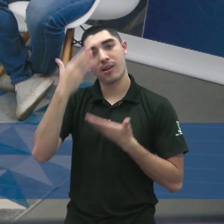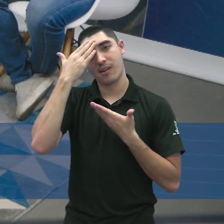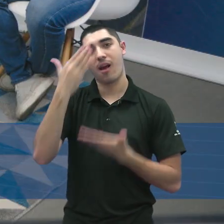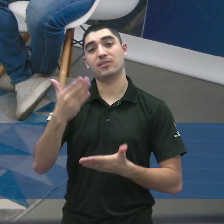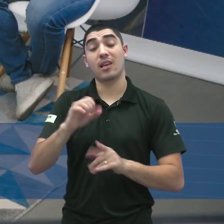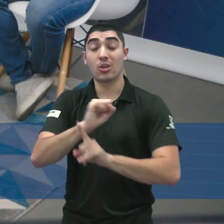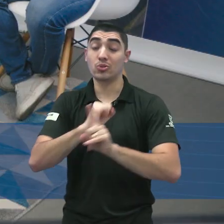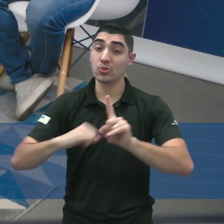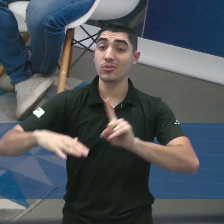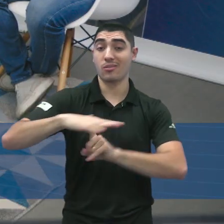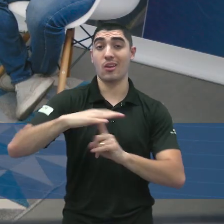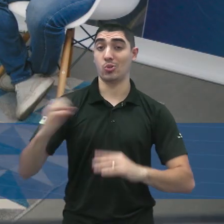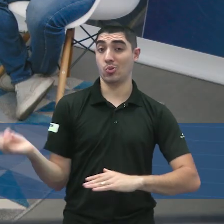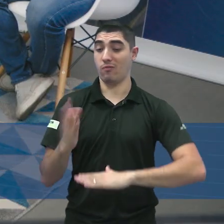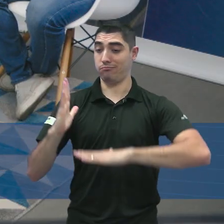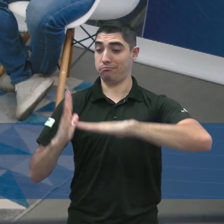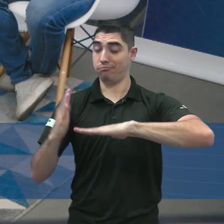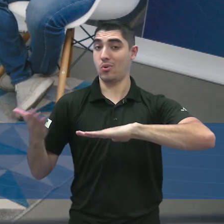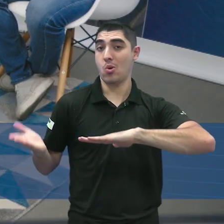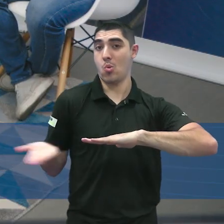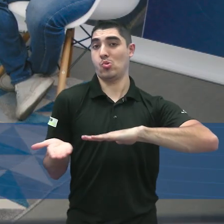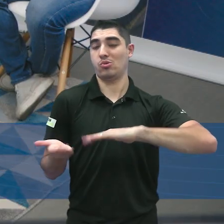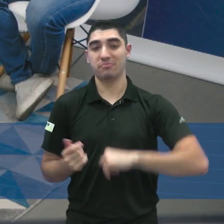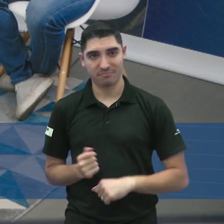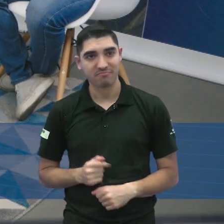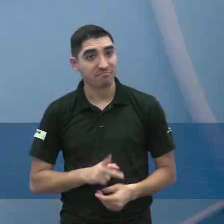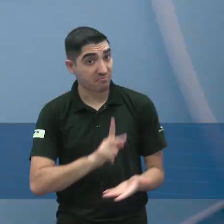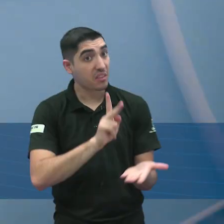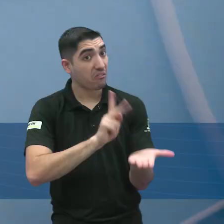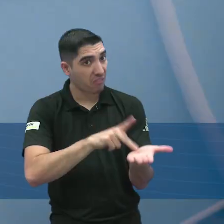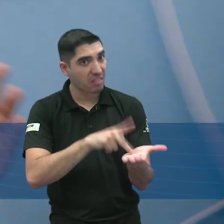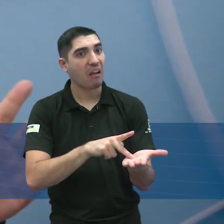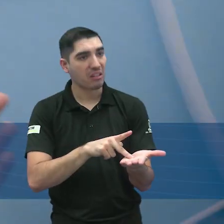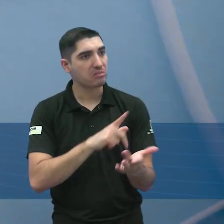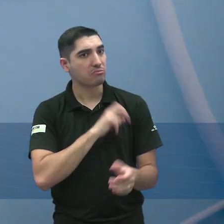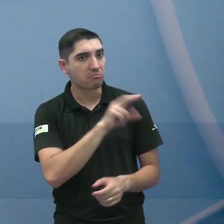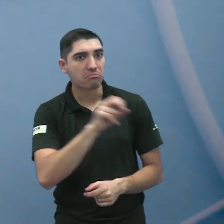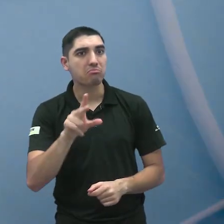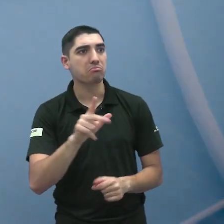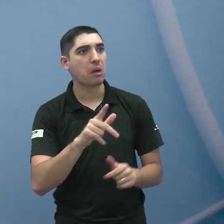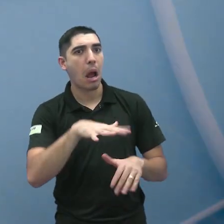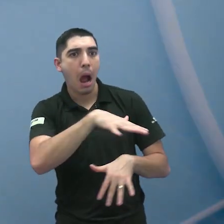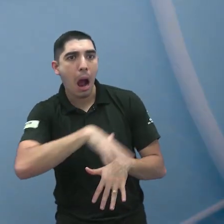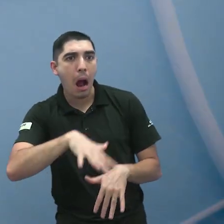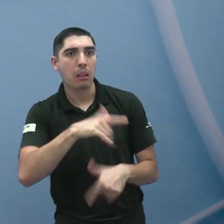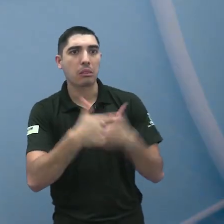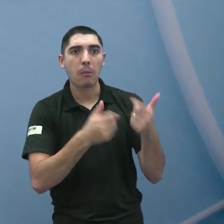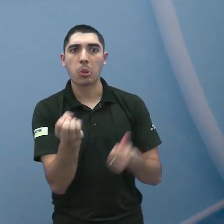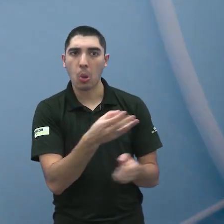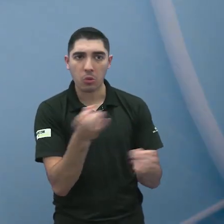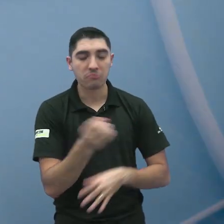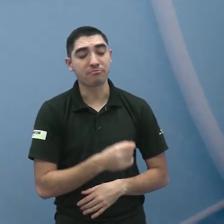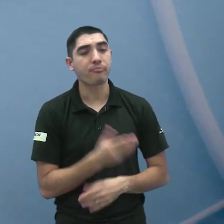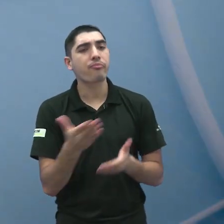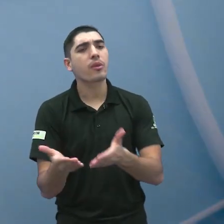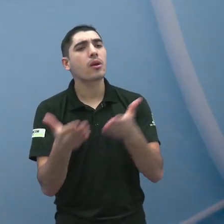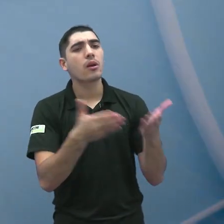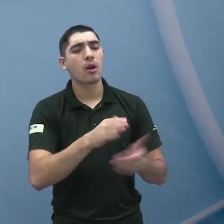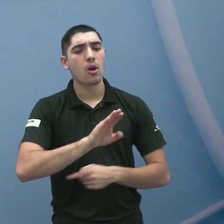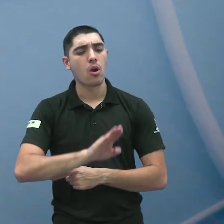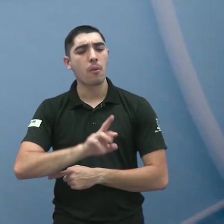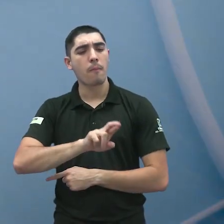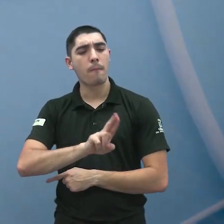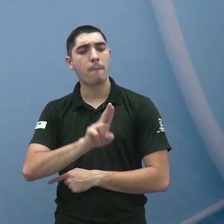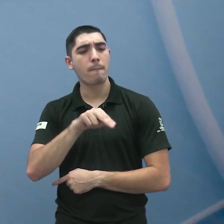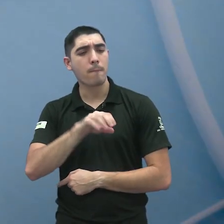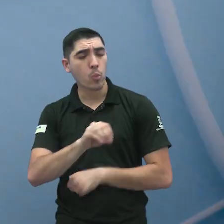né? A gente vê realmente que gera muitos desempregos, né? Cada setor, isso é muito importante. Ô Bruno, as